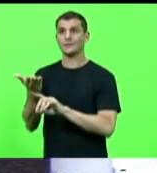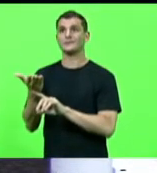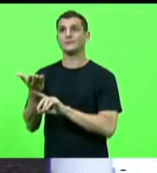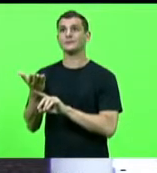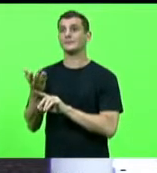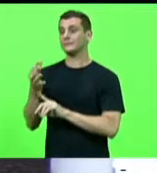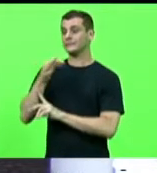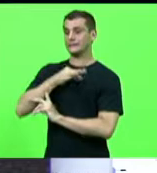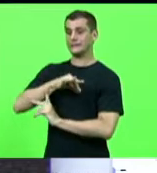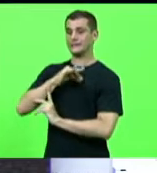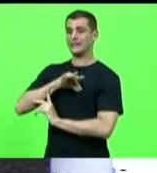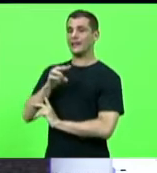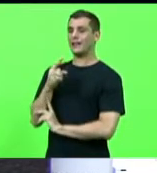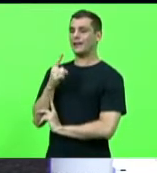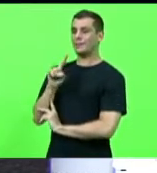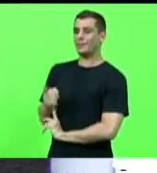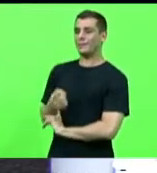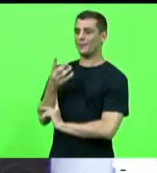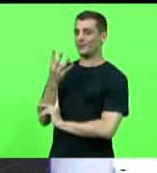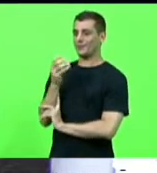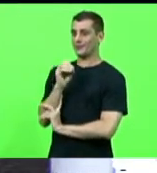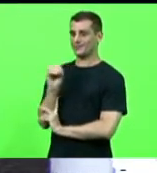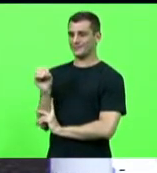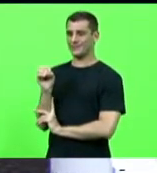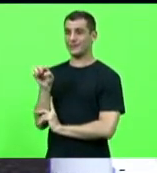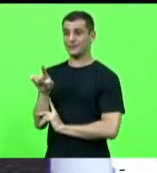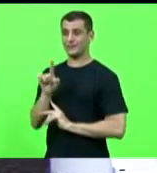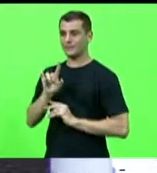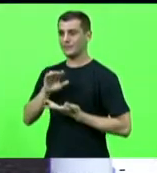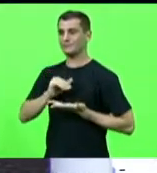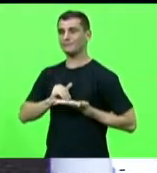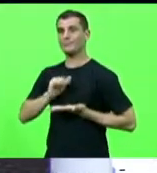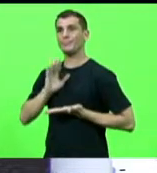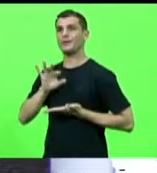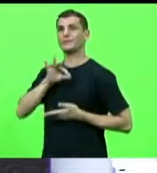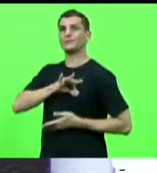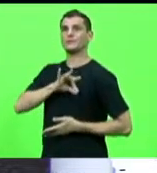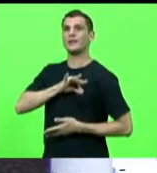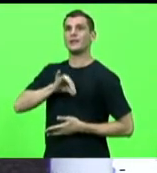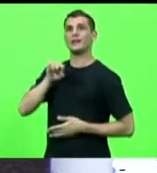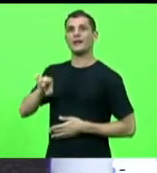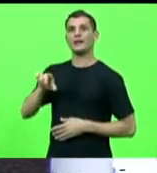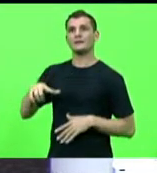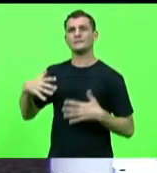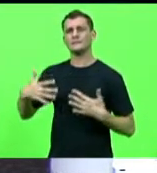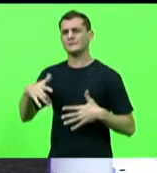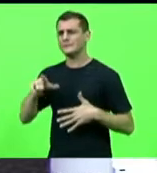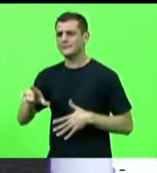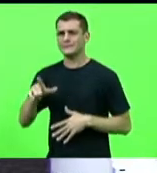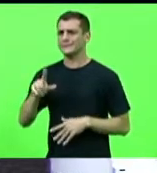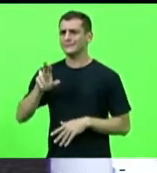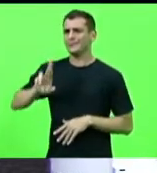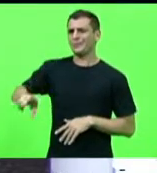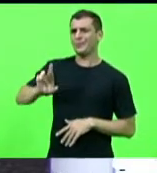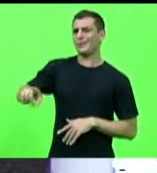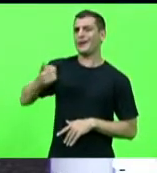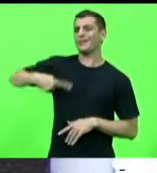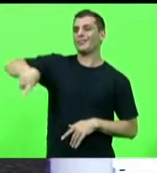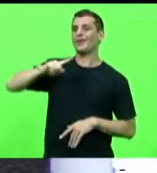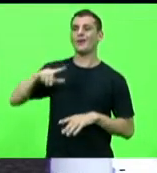recebendo salário de R$ 1.400 como piso. Acho que isso aí não é motivo de comemoração.